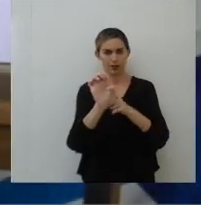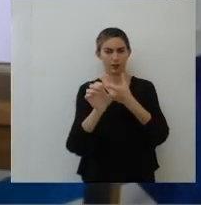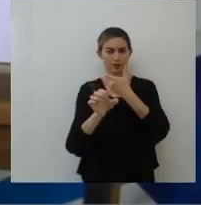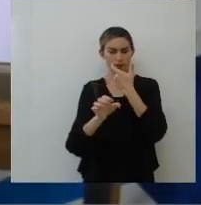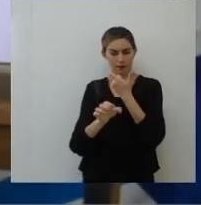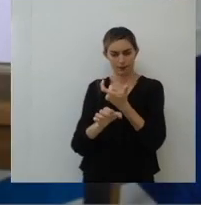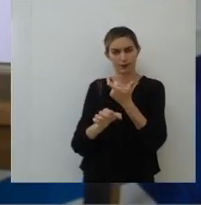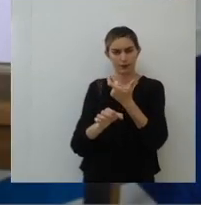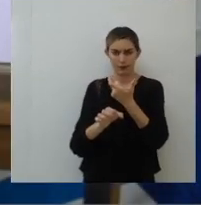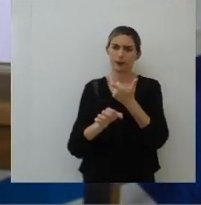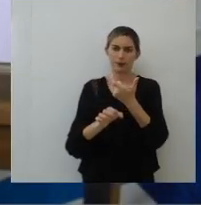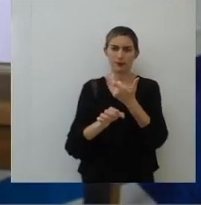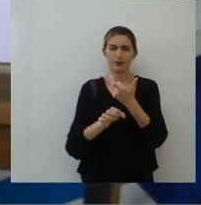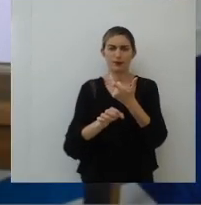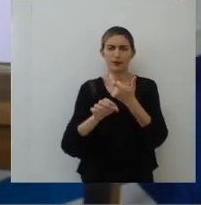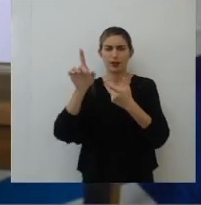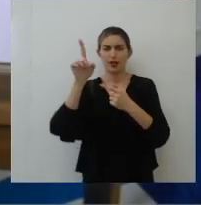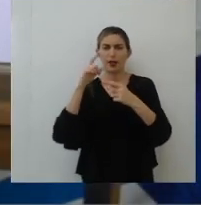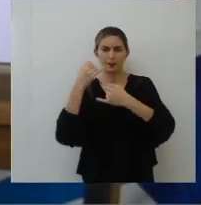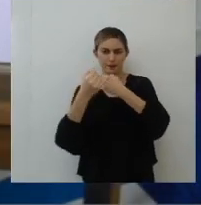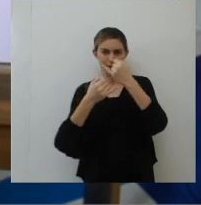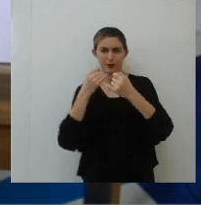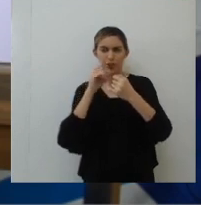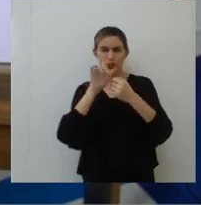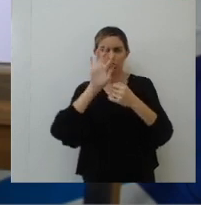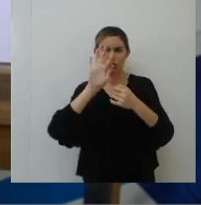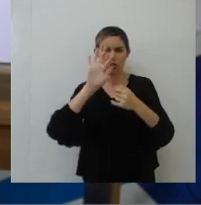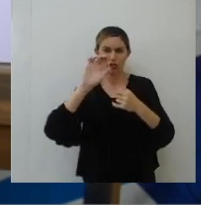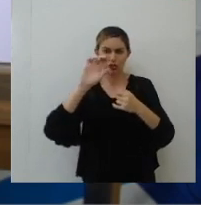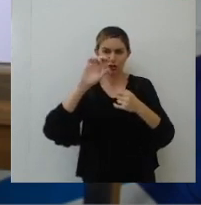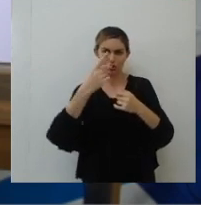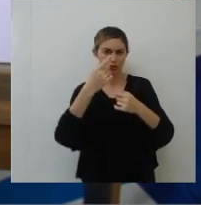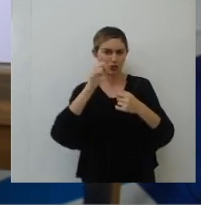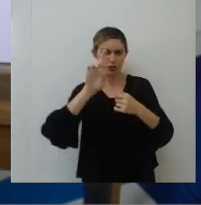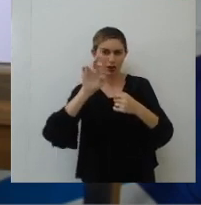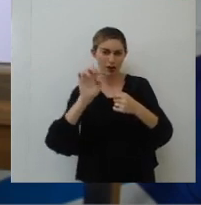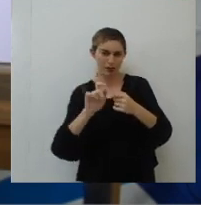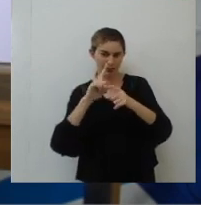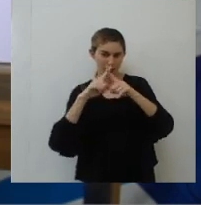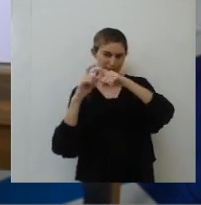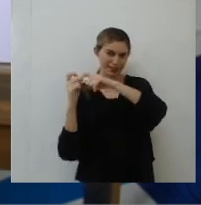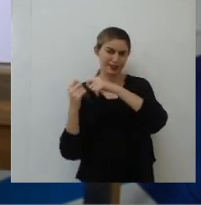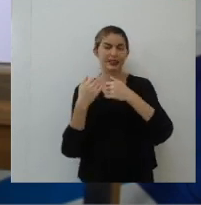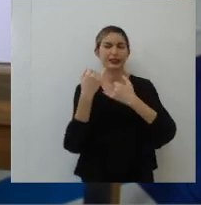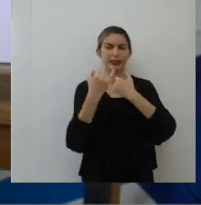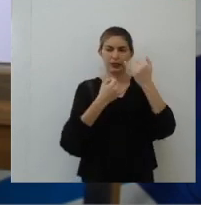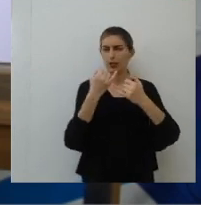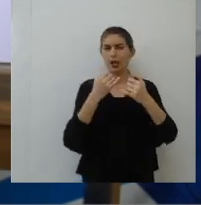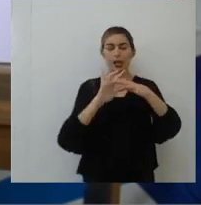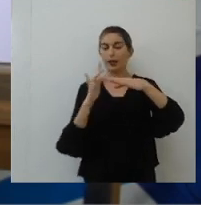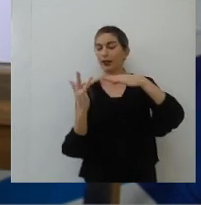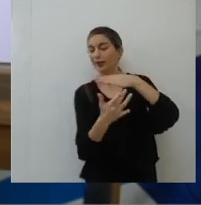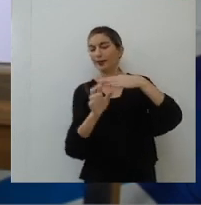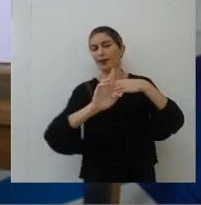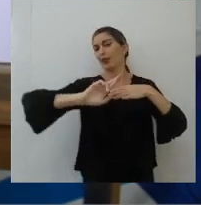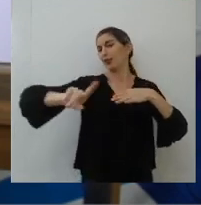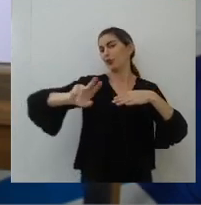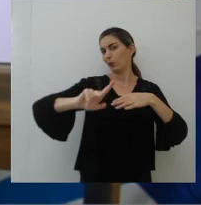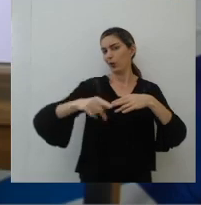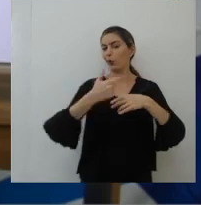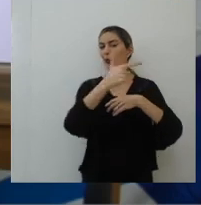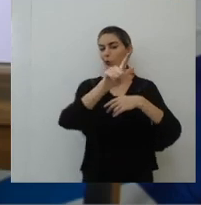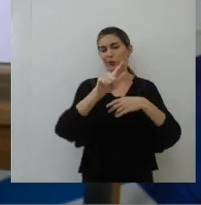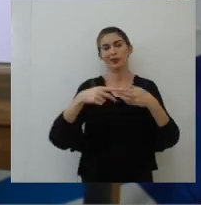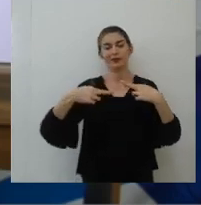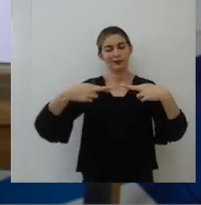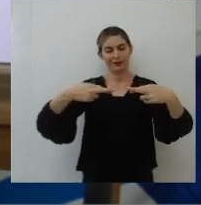tem um sentido diferenciado, né, da expressão rede social. Não é a rede social que a gente está acostumado, não. Beleza?